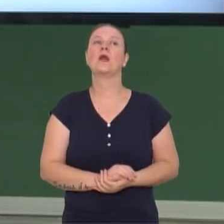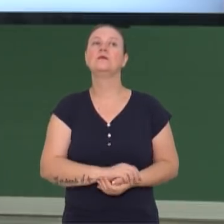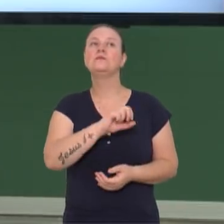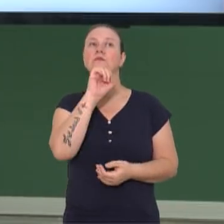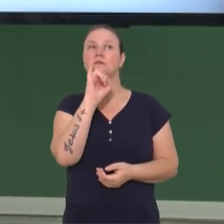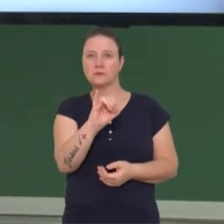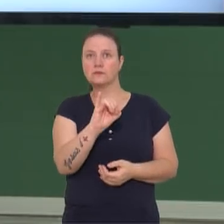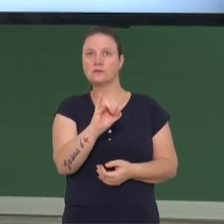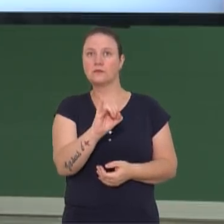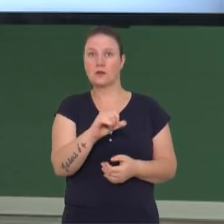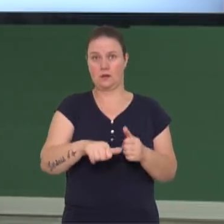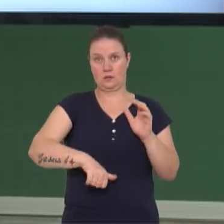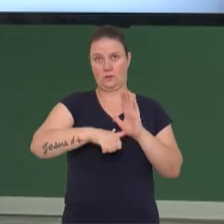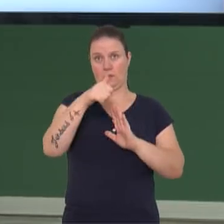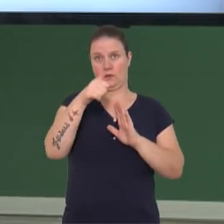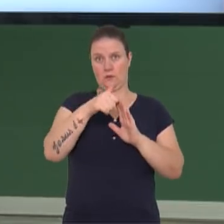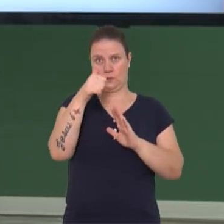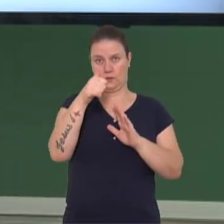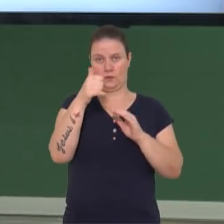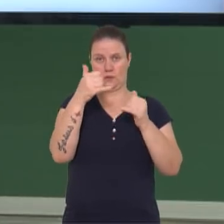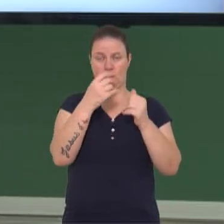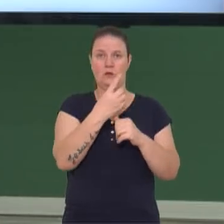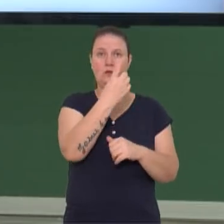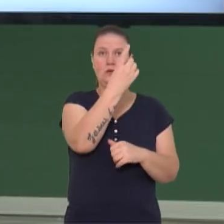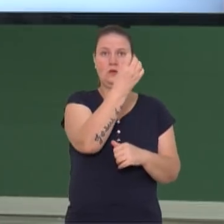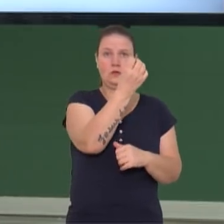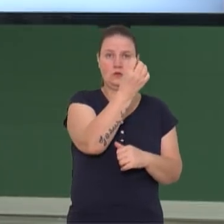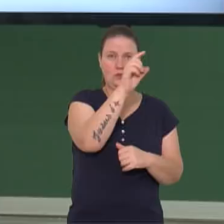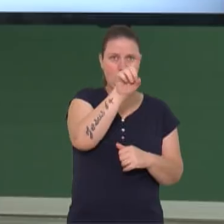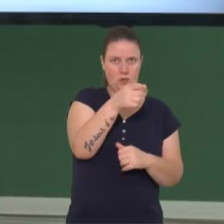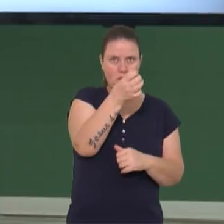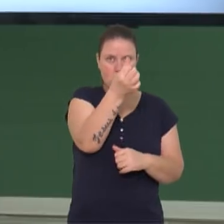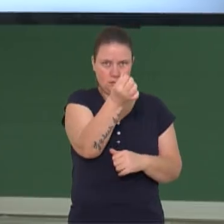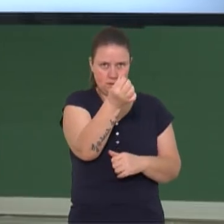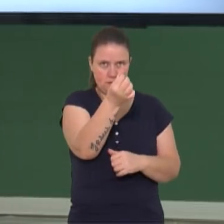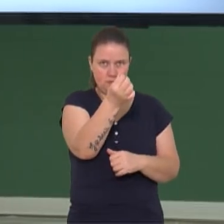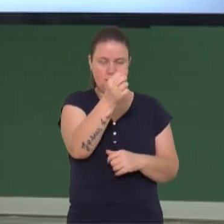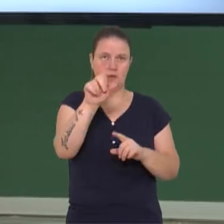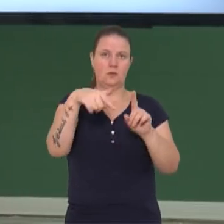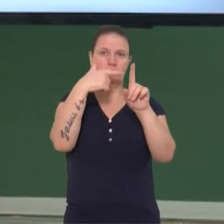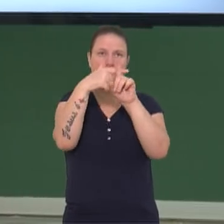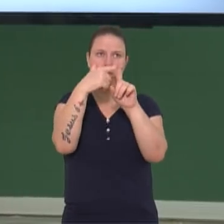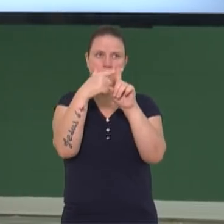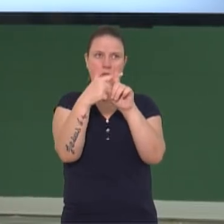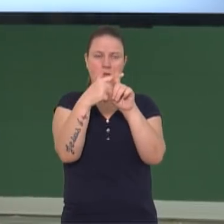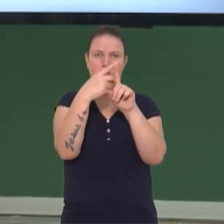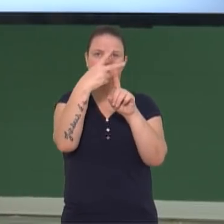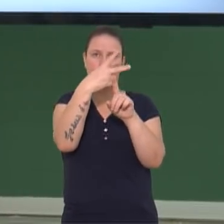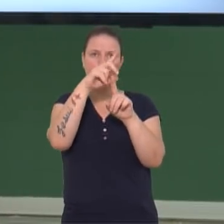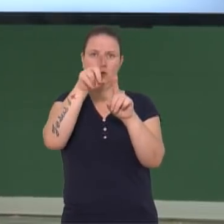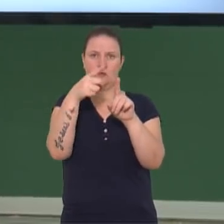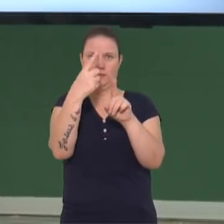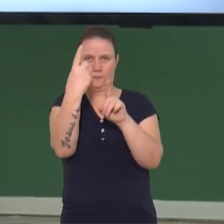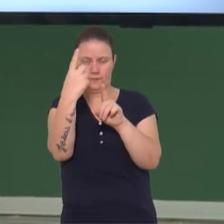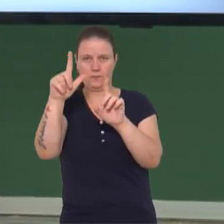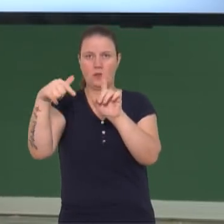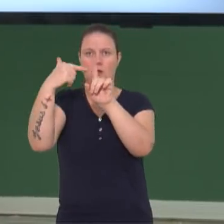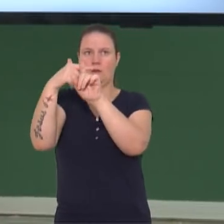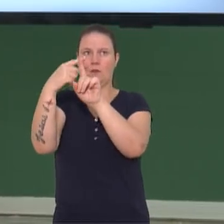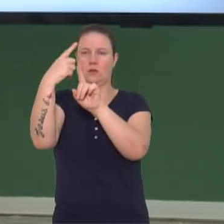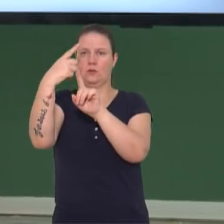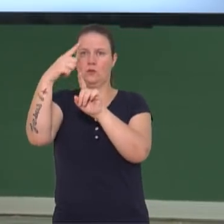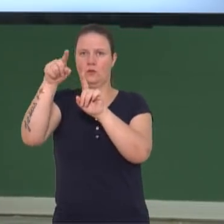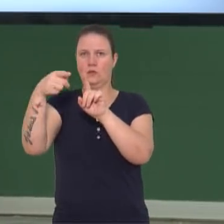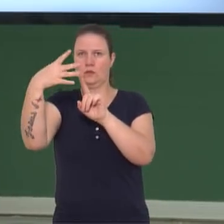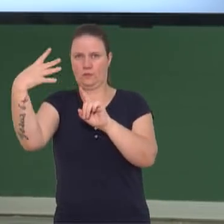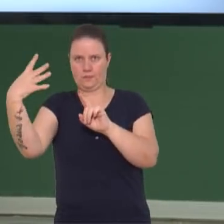eu pegar a primeira linha, eu vou somar 1,6 mais 2,1 mais